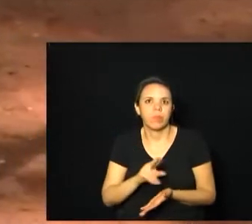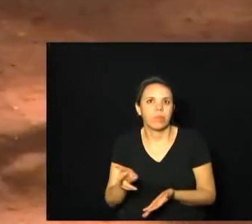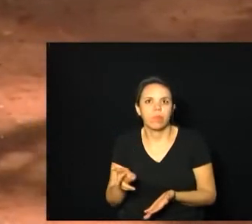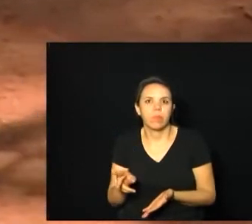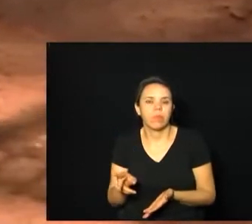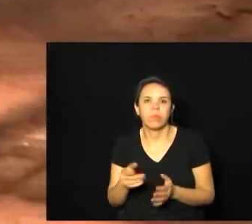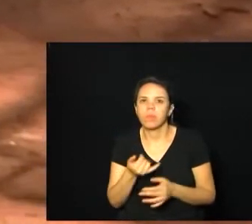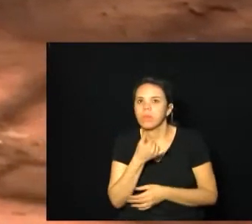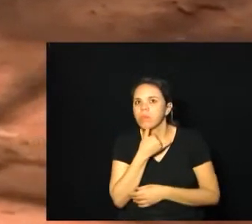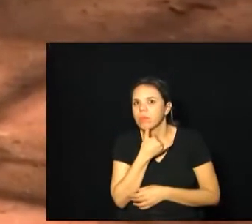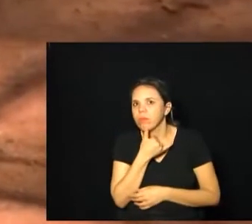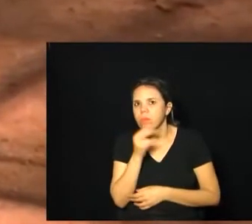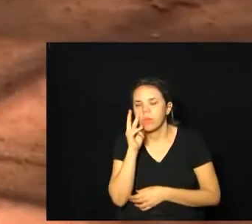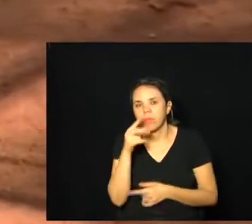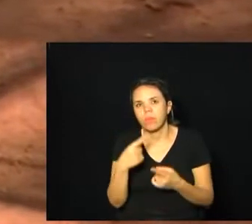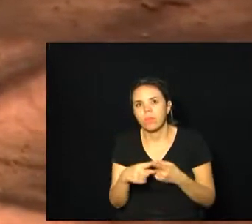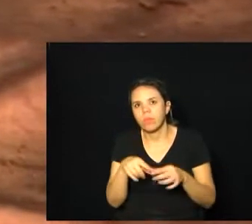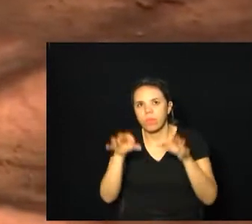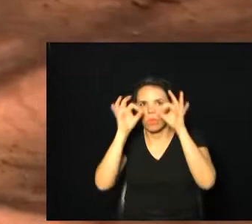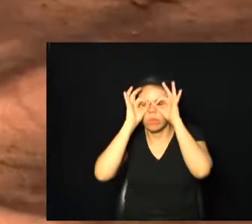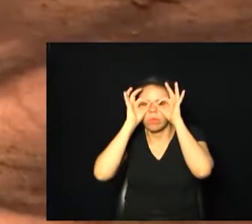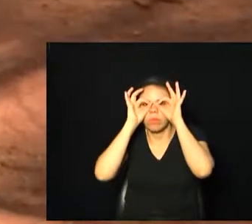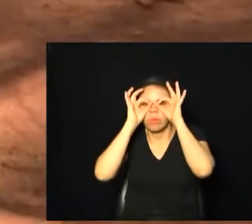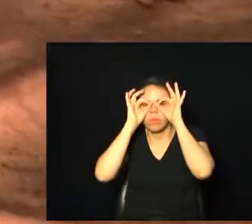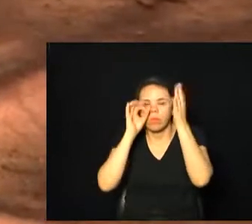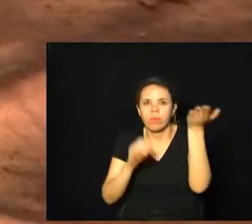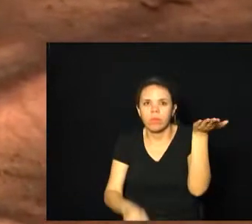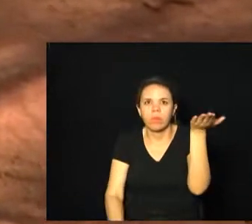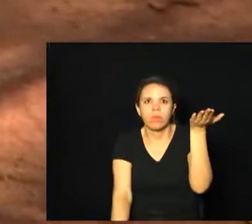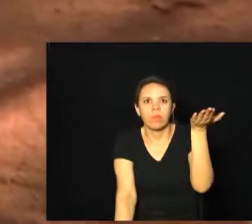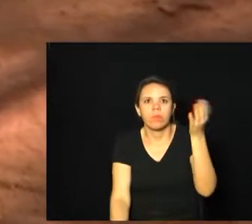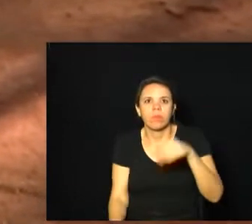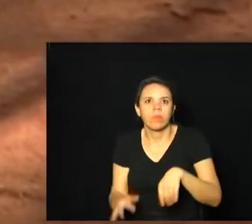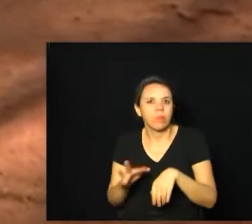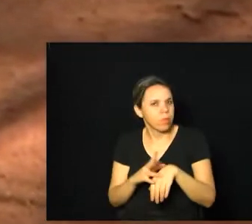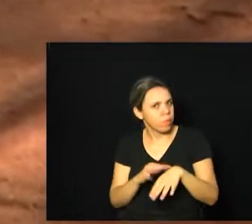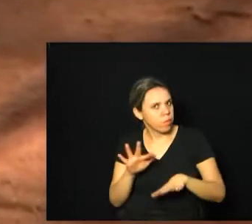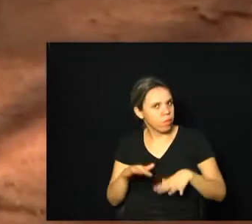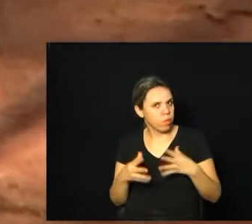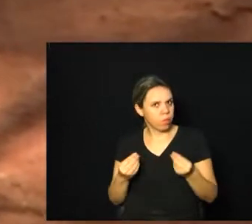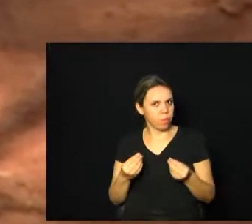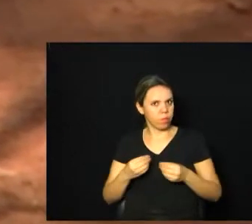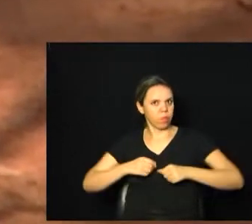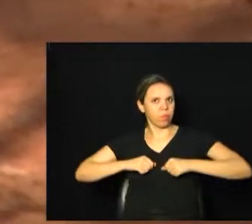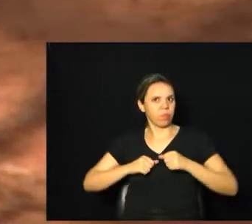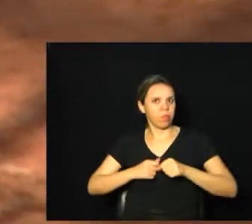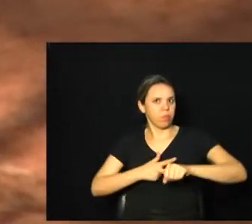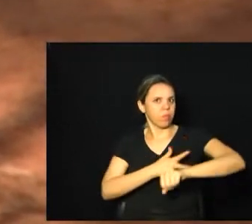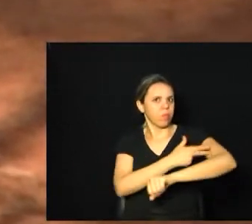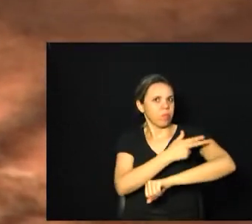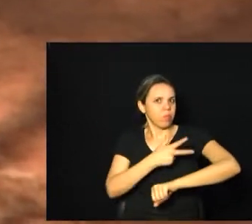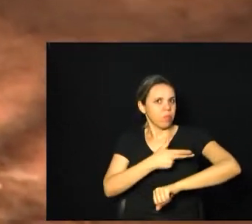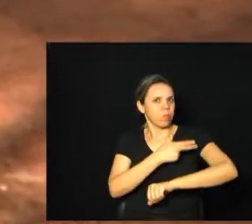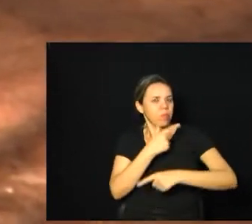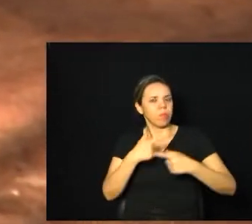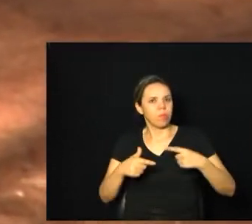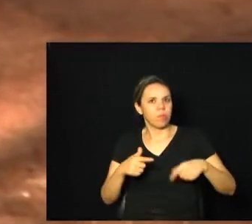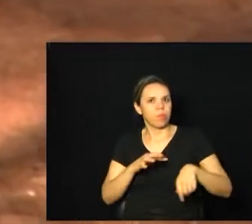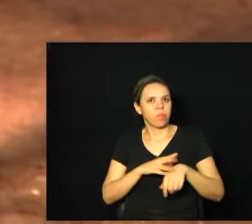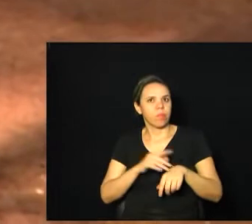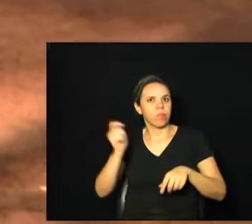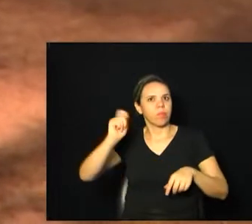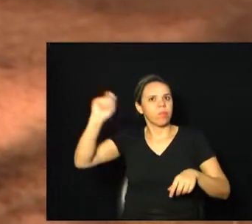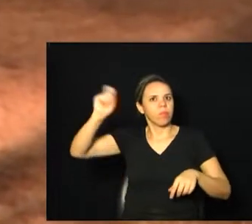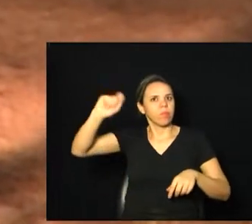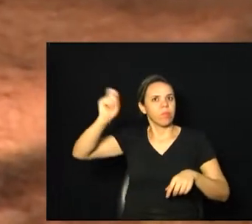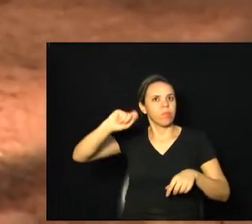É muito triste porque essas corujas, elas estão machucadas, muitas delas com asas amputadas por linha de pipa,